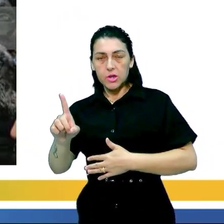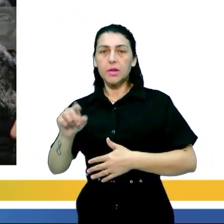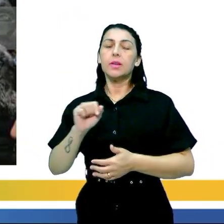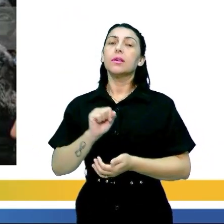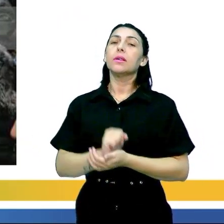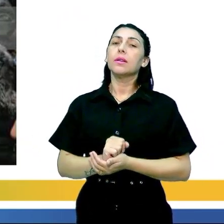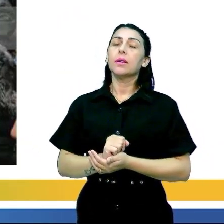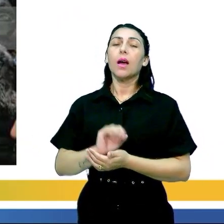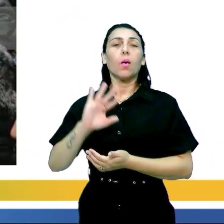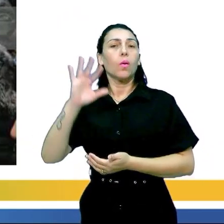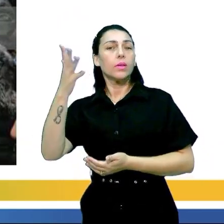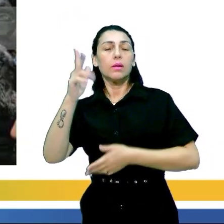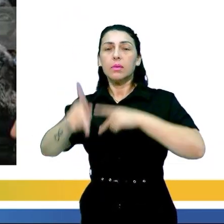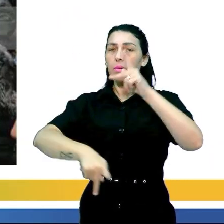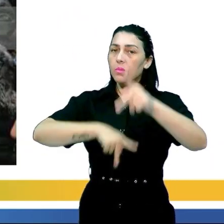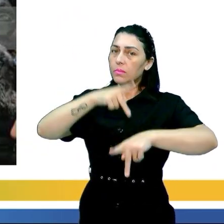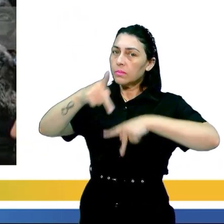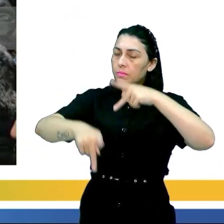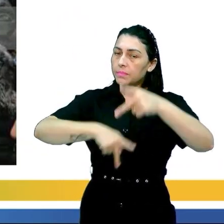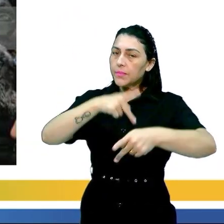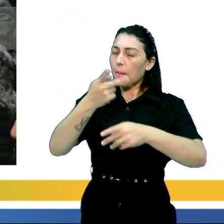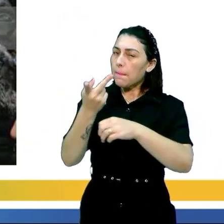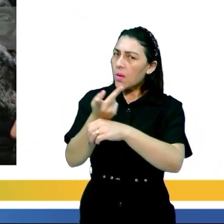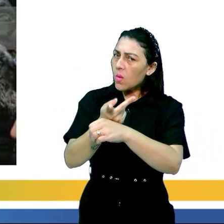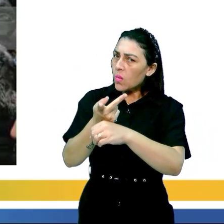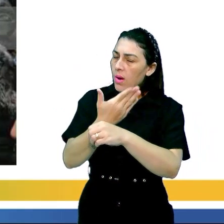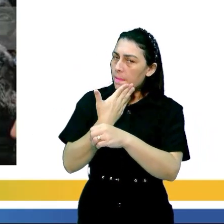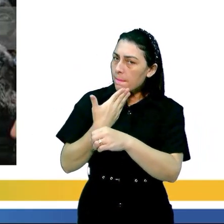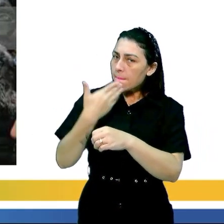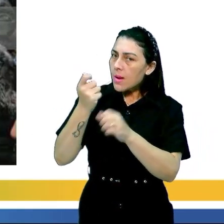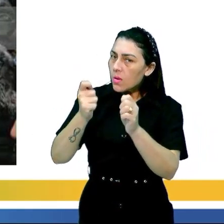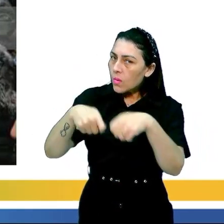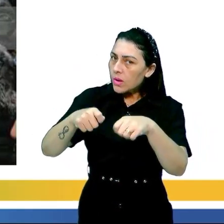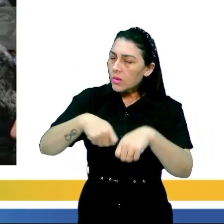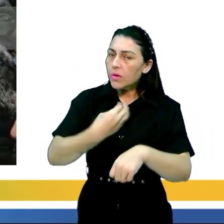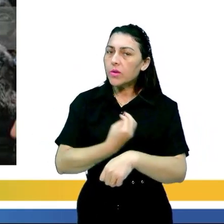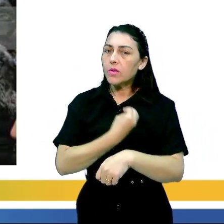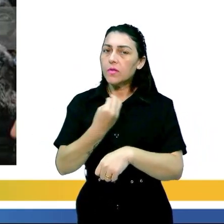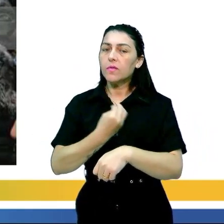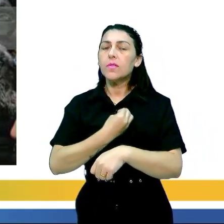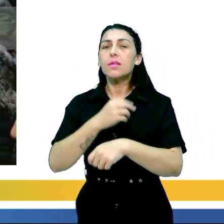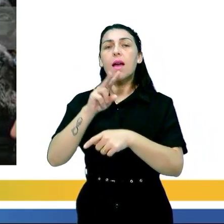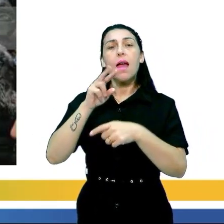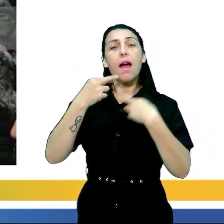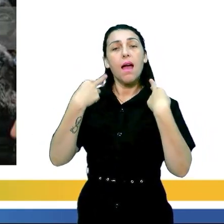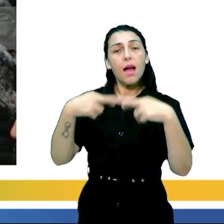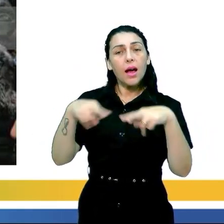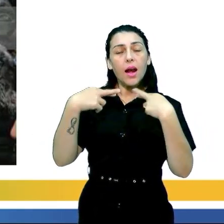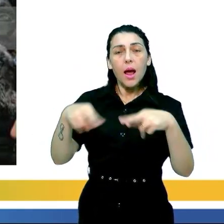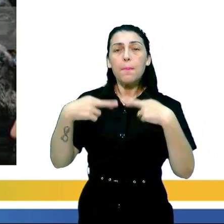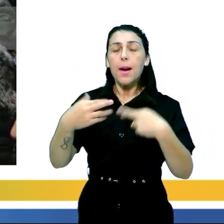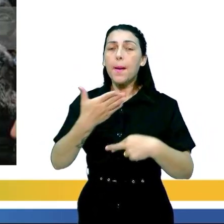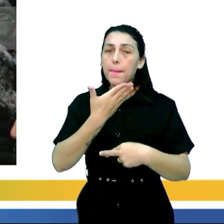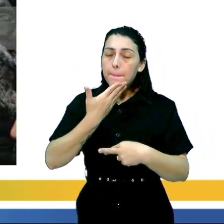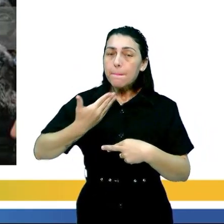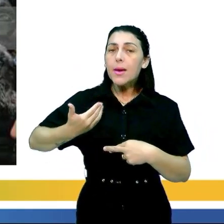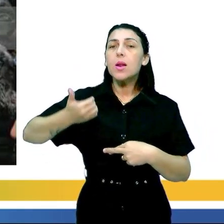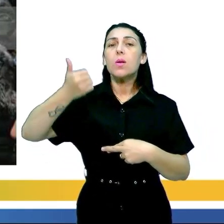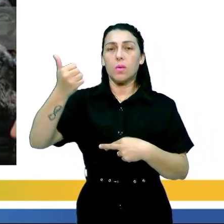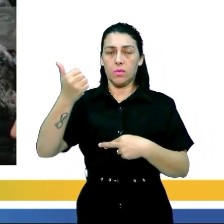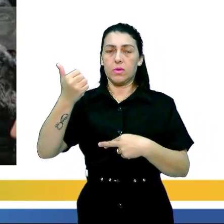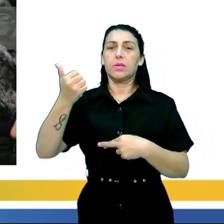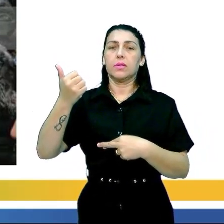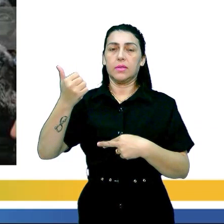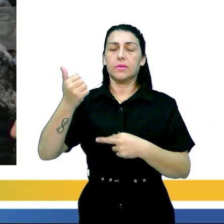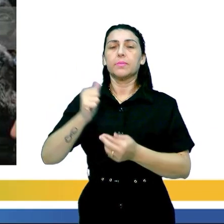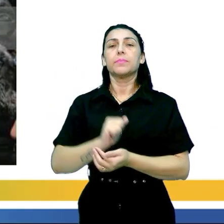e isso levou aí a população a buscar melhores condições de vida e a protestar por melhores condições de